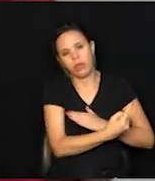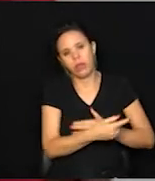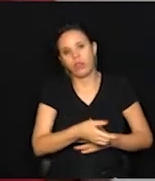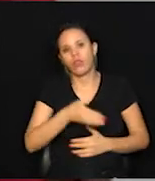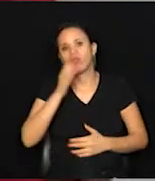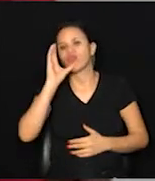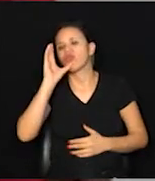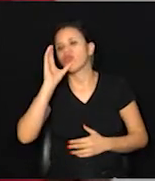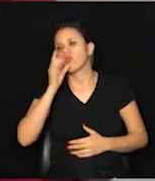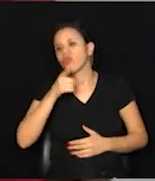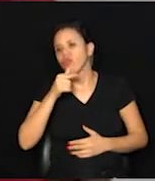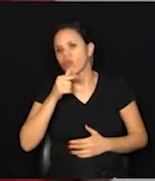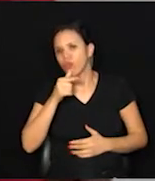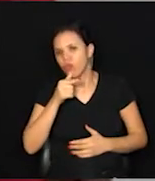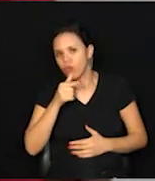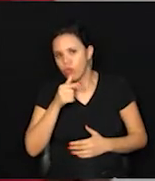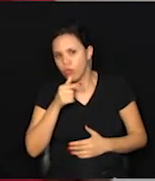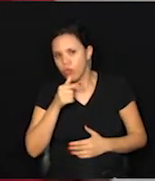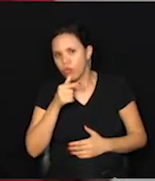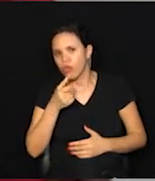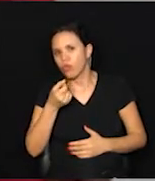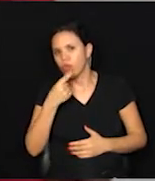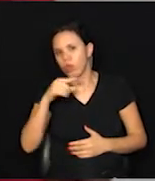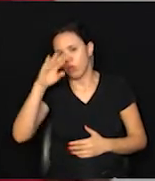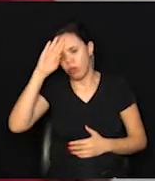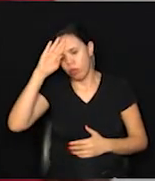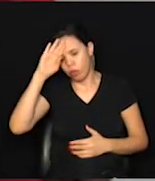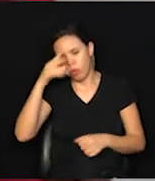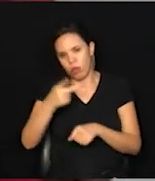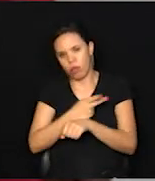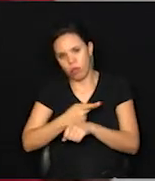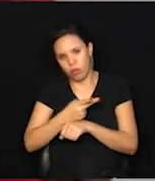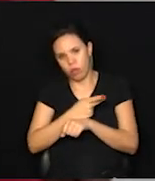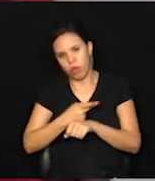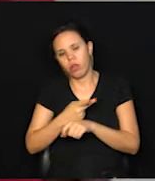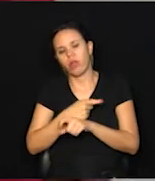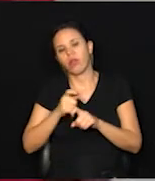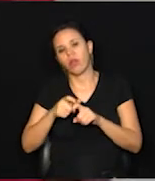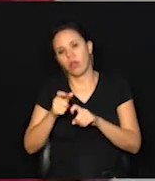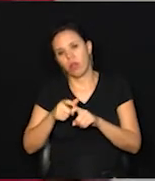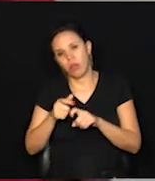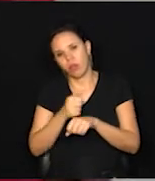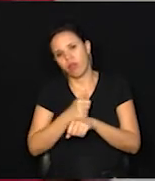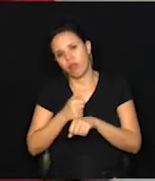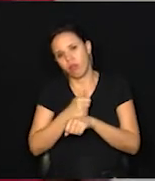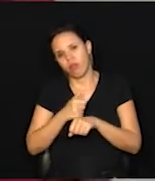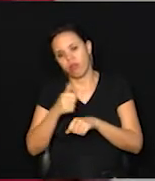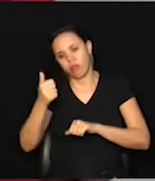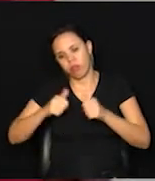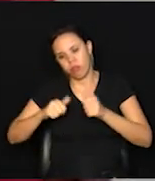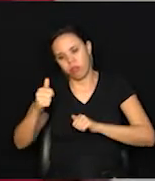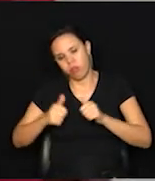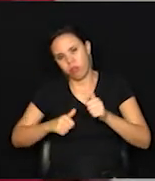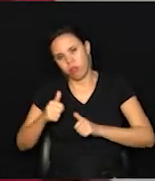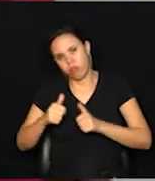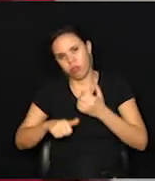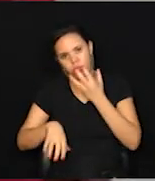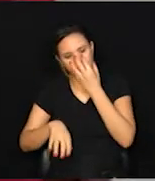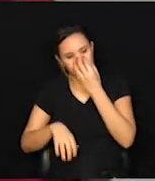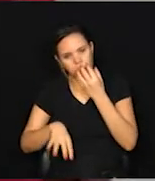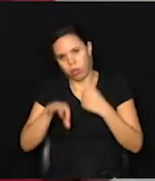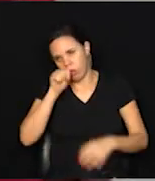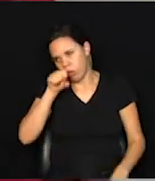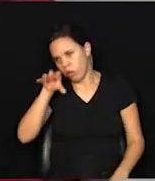hidratação, use antitérmico se necessário e procure a assistência médica para avaliar como que está a saturação, a medida